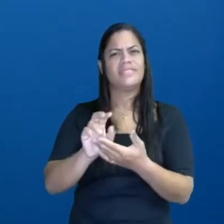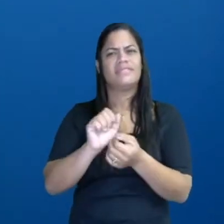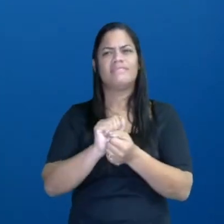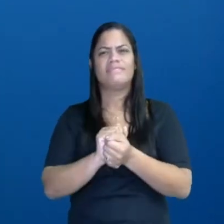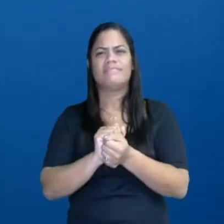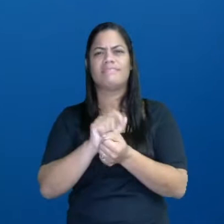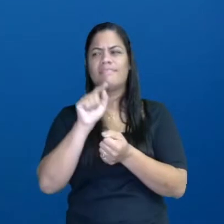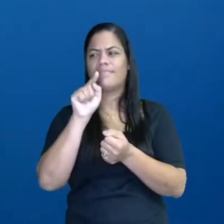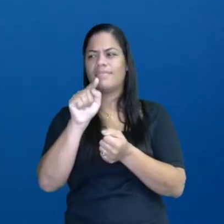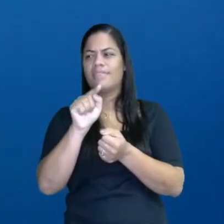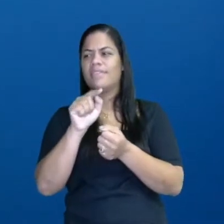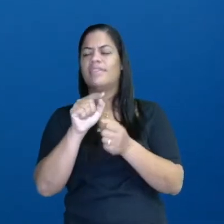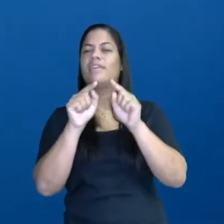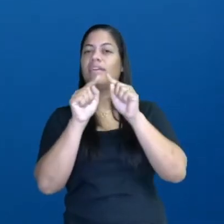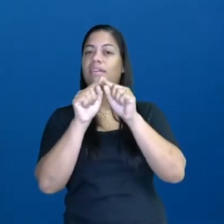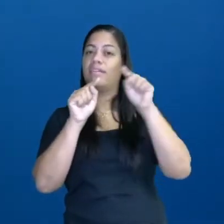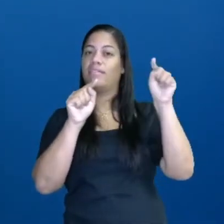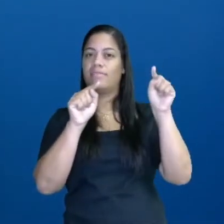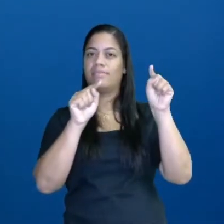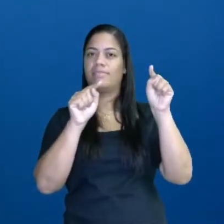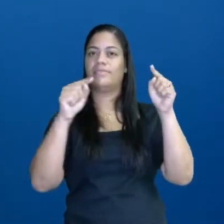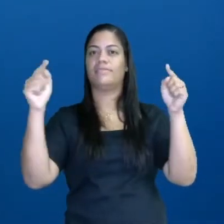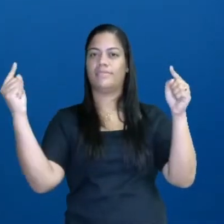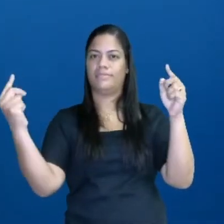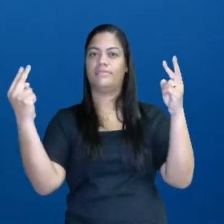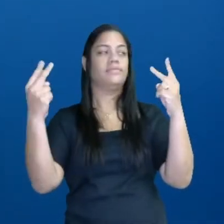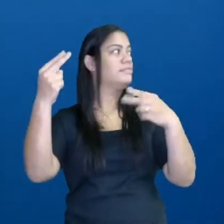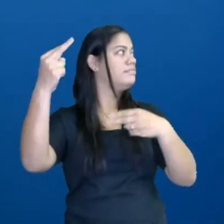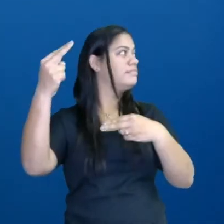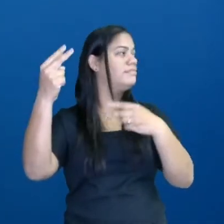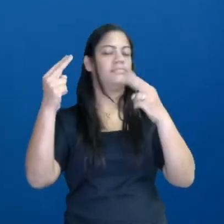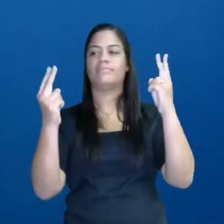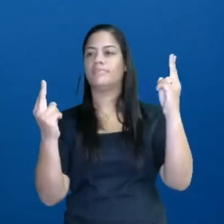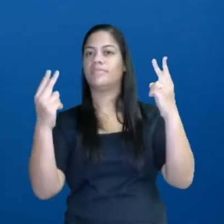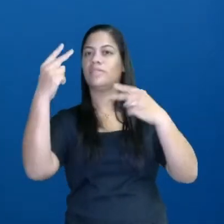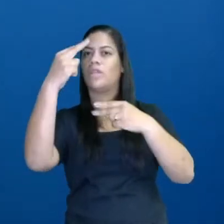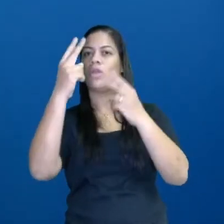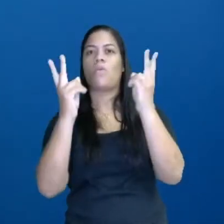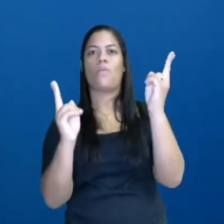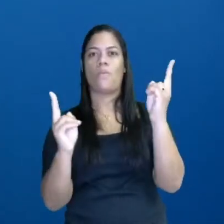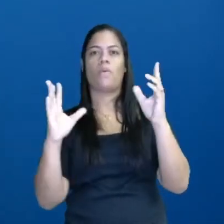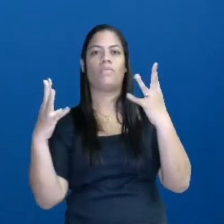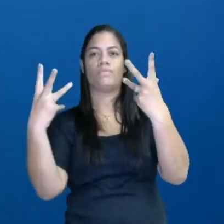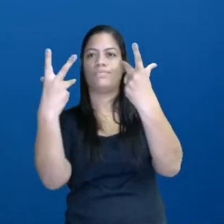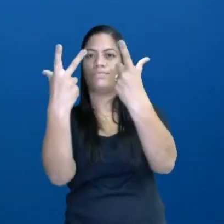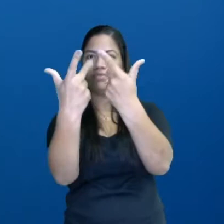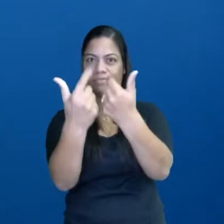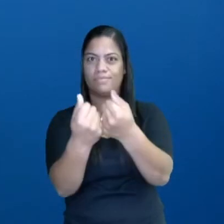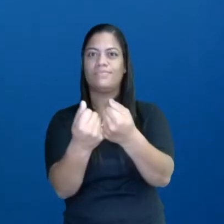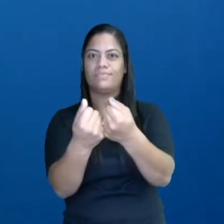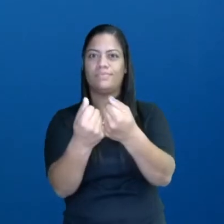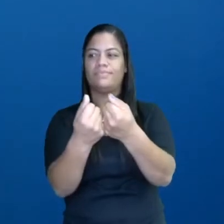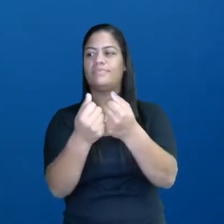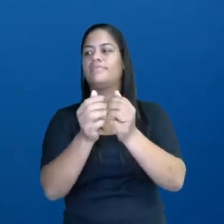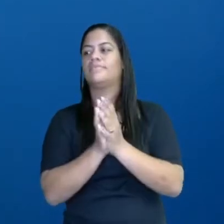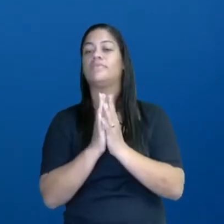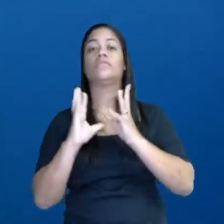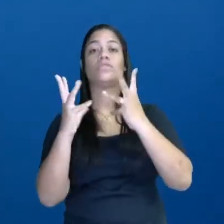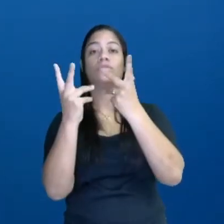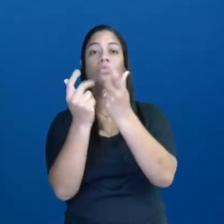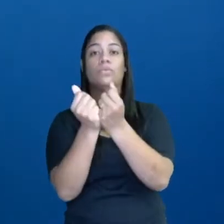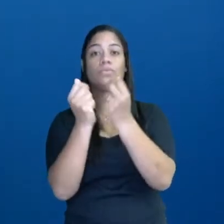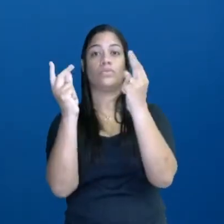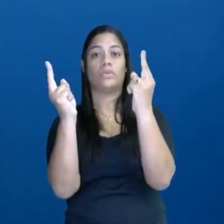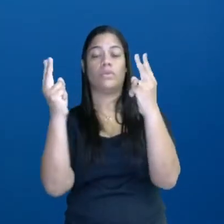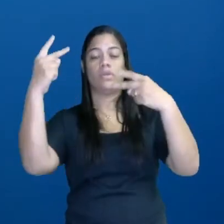observa o quê? Esse meu lado aqui, ó, é igual a esse. Que logo é igual a esse e que é igual a esse daqui. Então, se